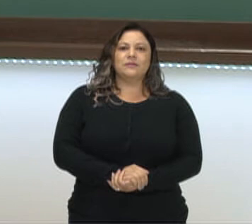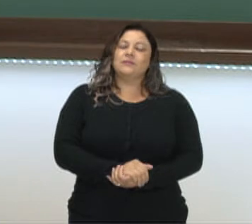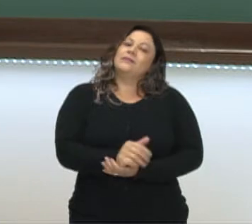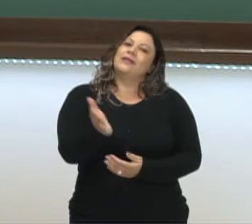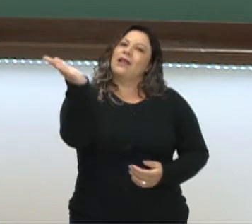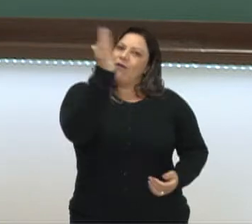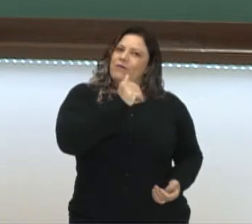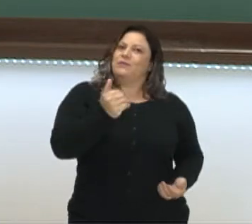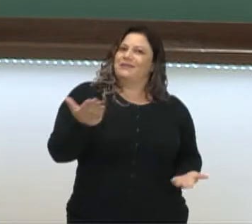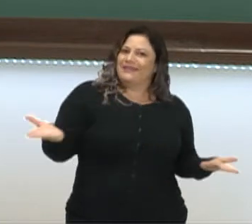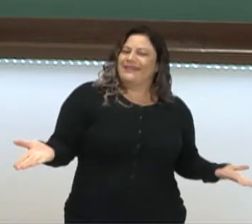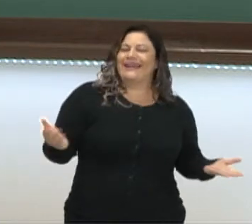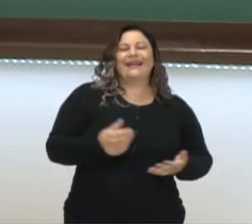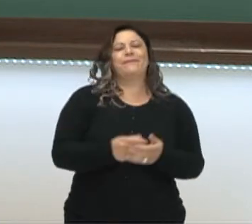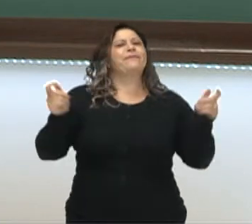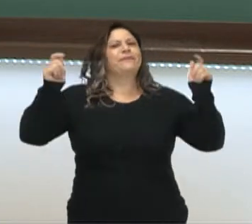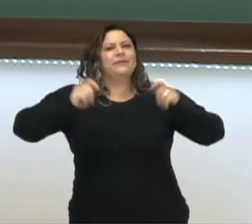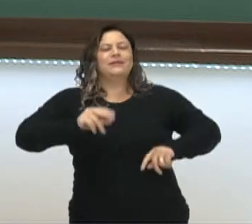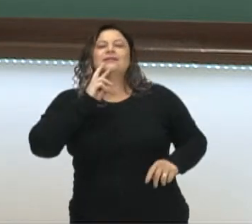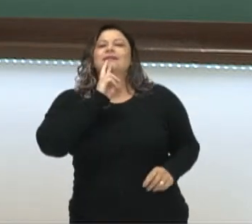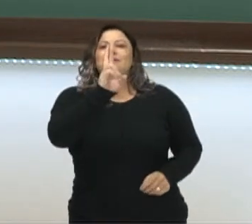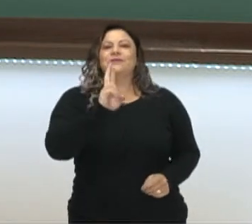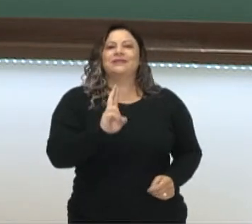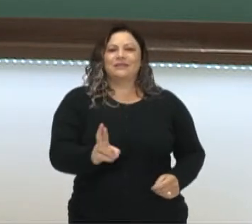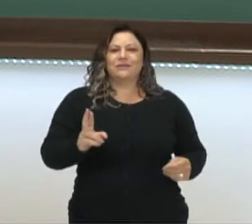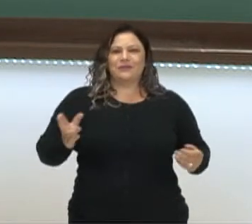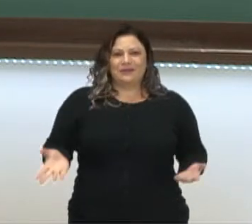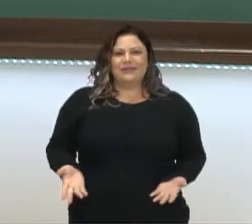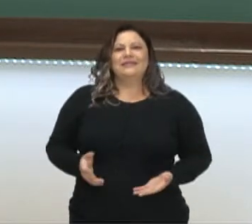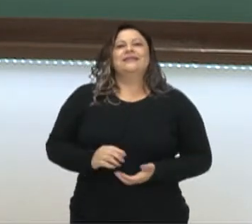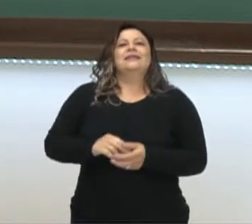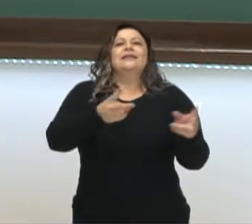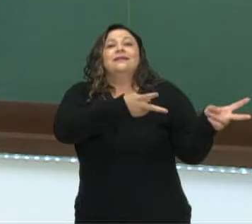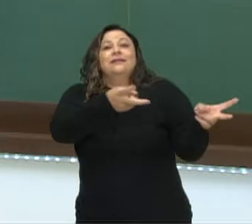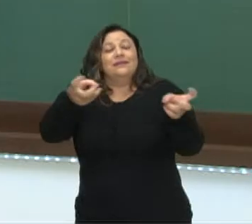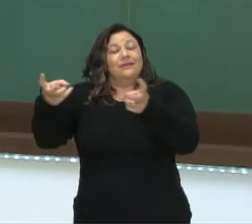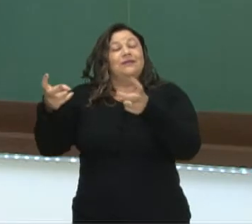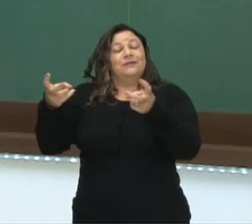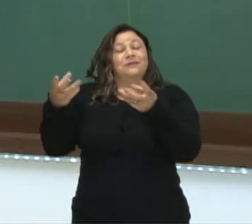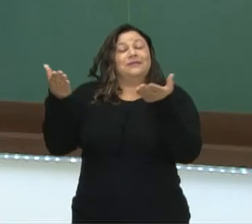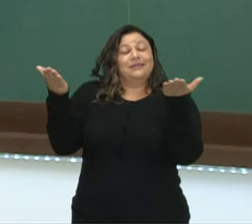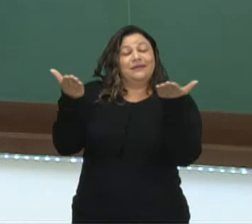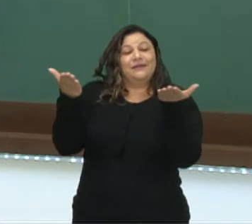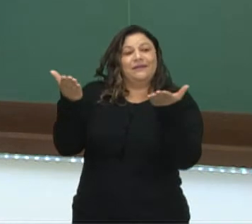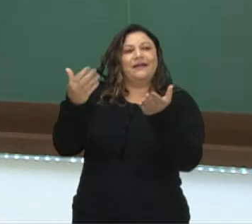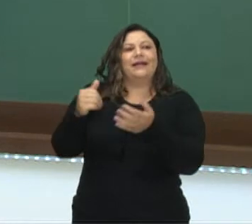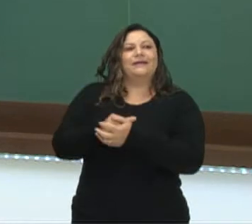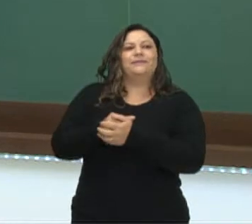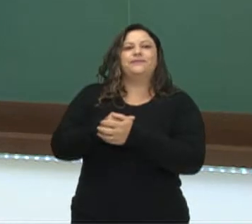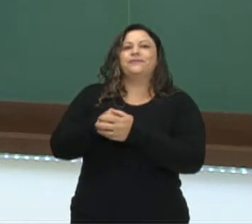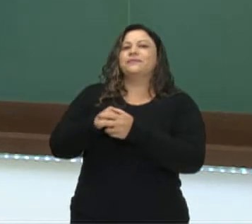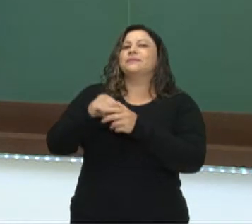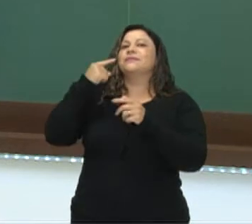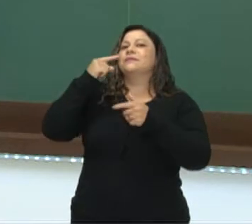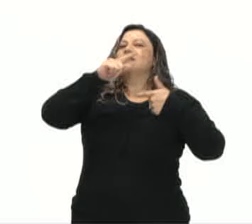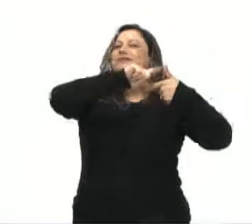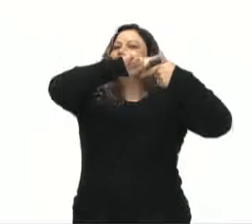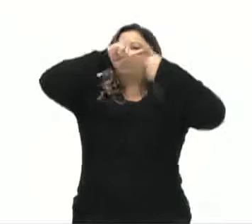Vamos lá, pessoal. Possível resposta, tá? Vamos observar aqui, ó. En el